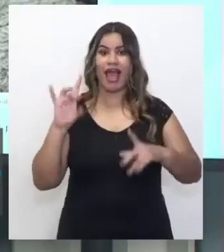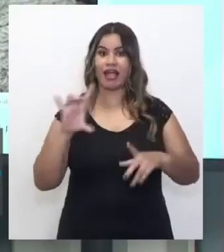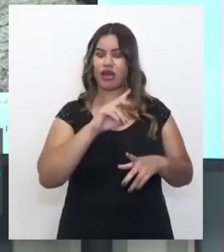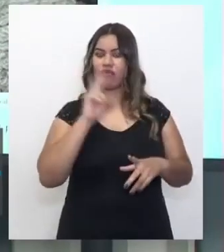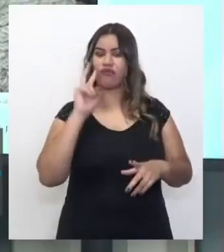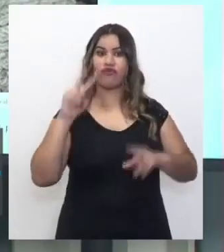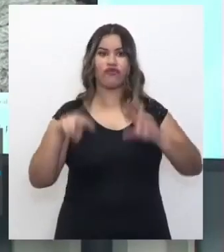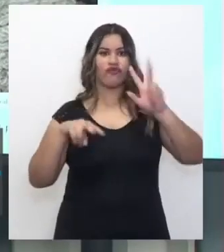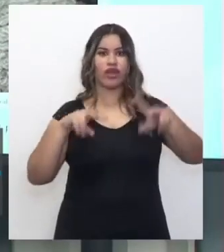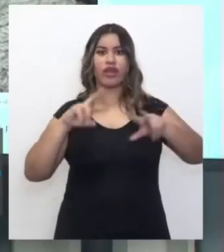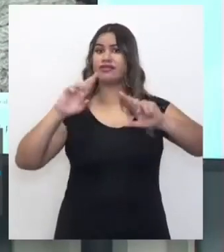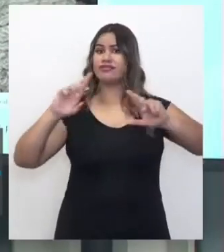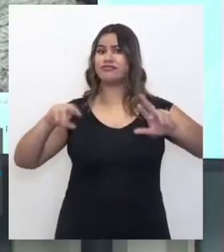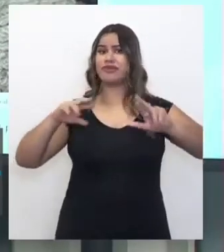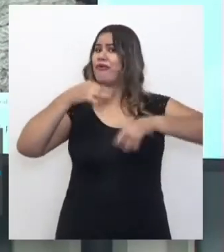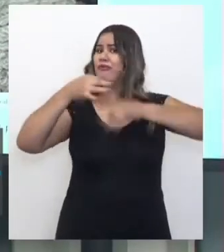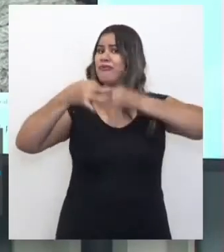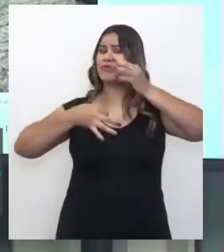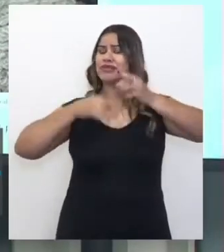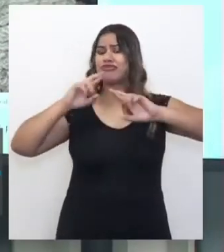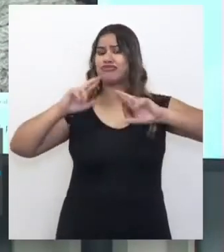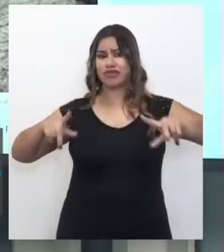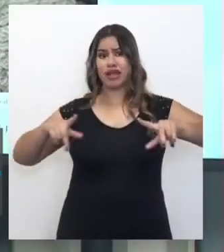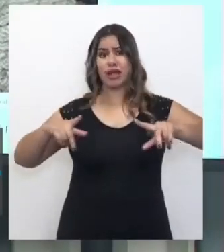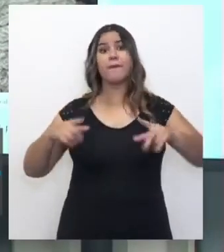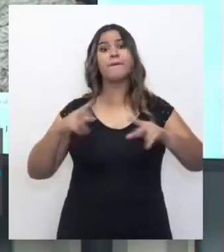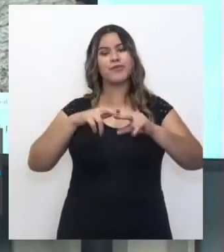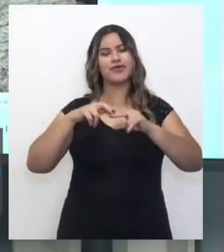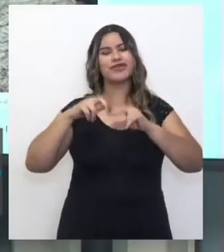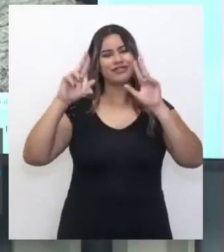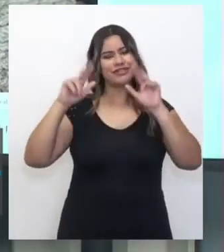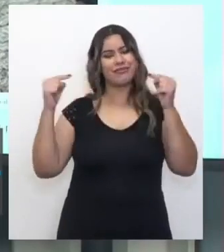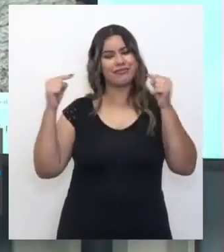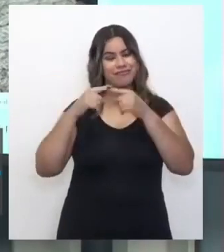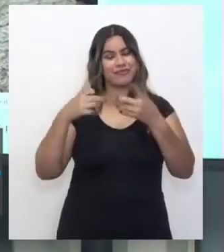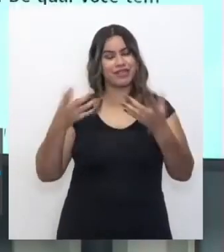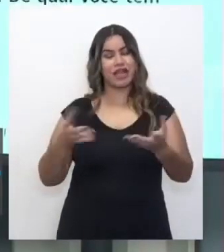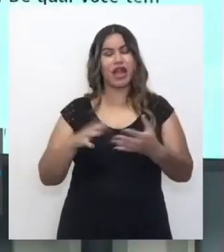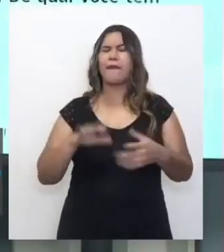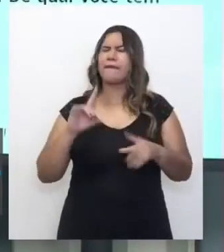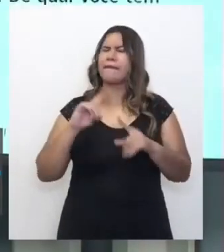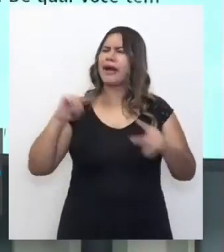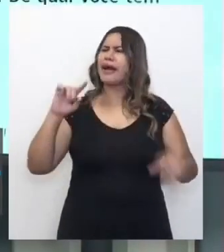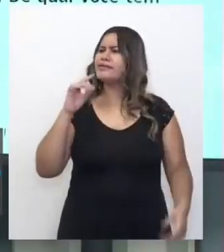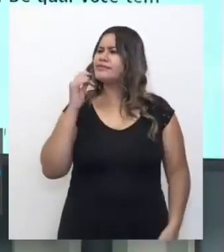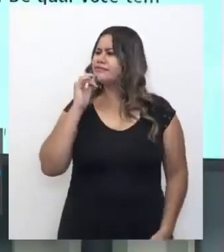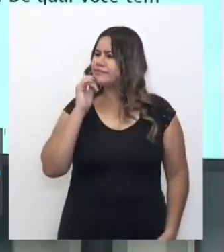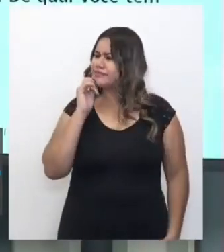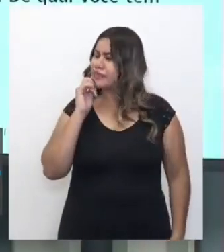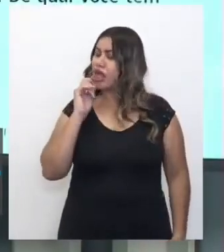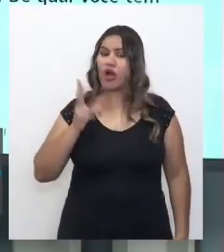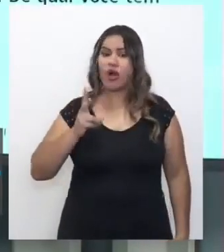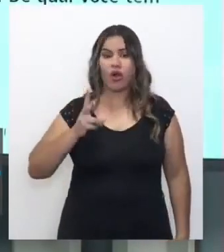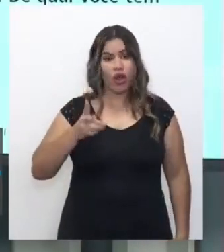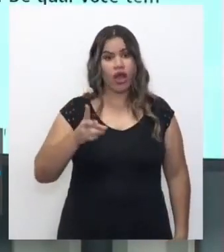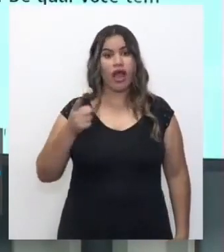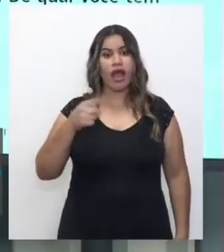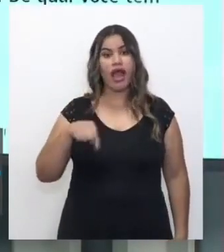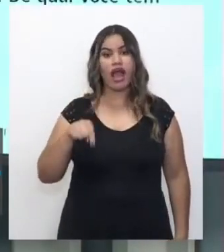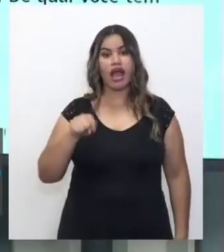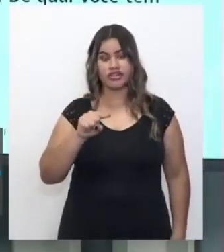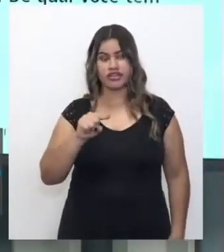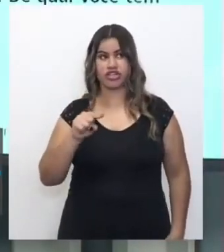uma forma, né? Por isso que a gente colocou o tema da aula, depende de quem vê. Então, em cima disso ainda, a gente vai trabalhar a questão